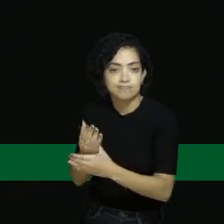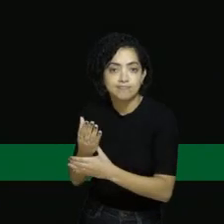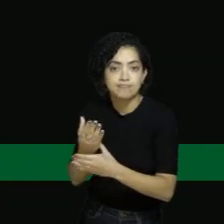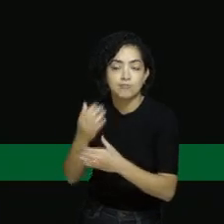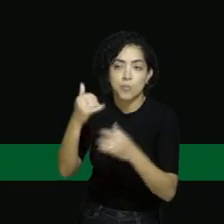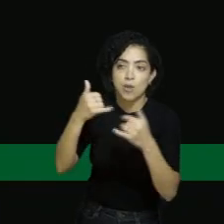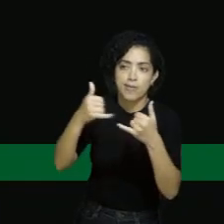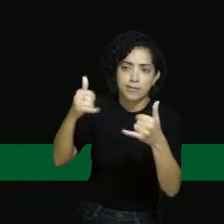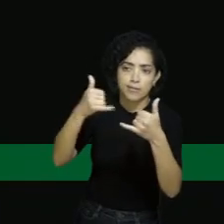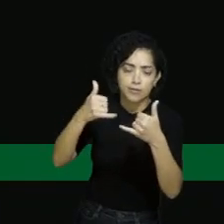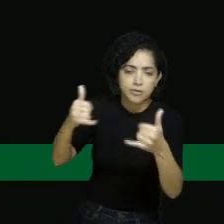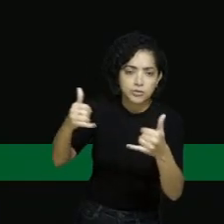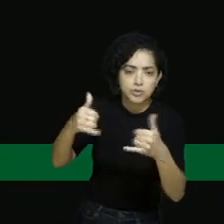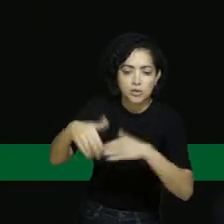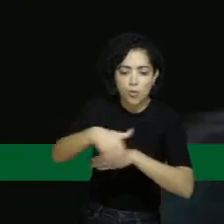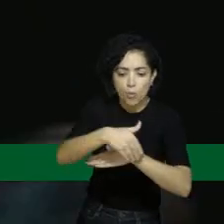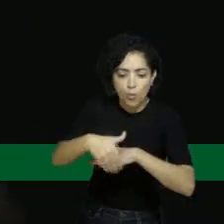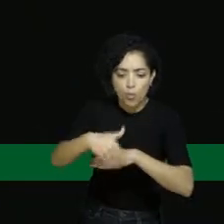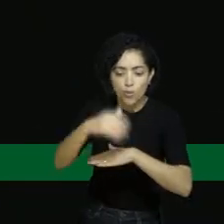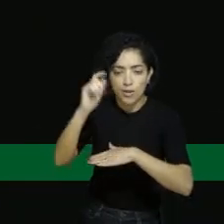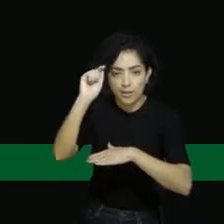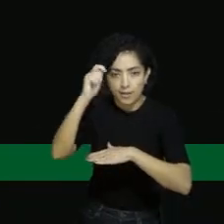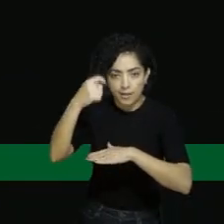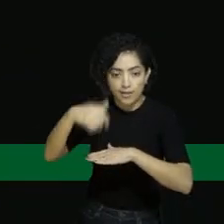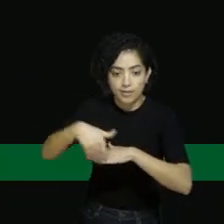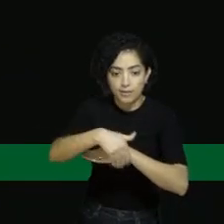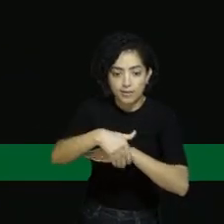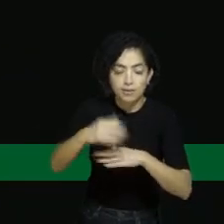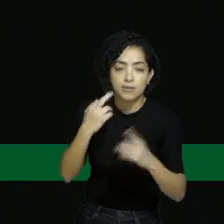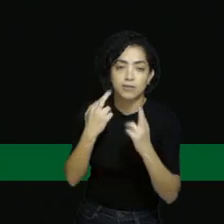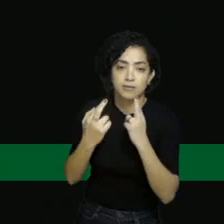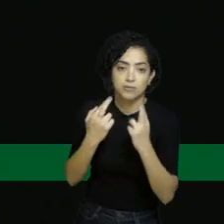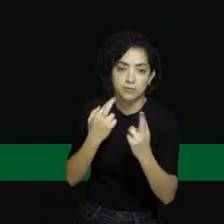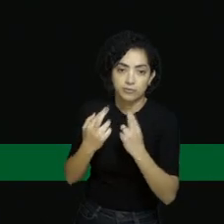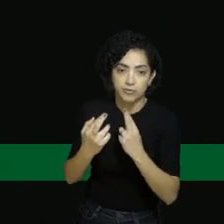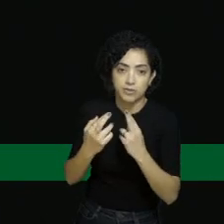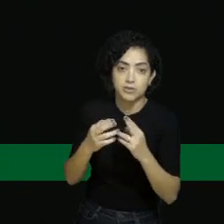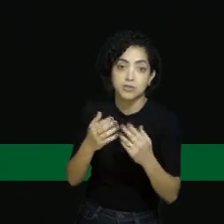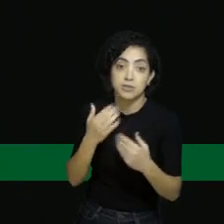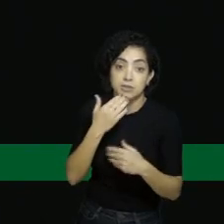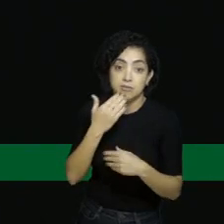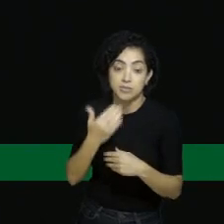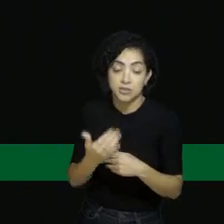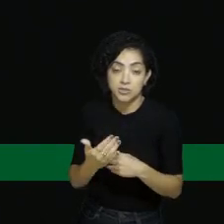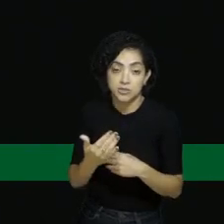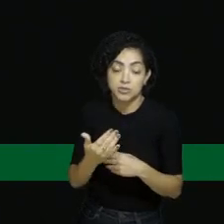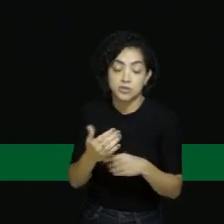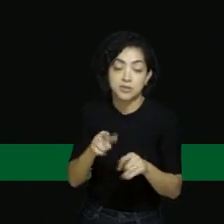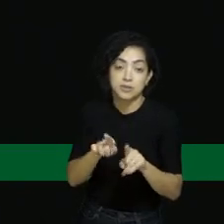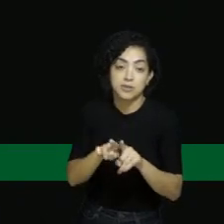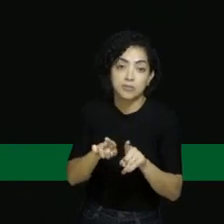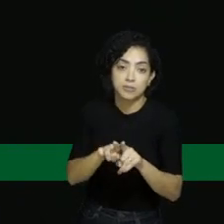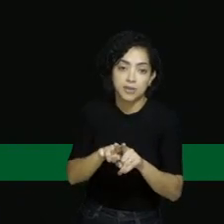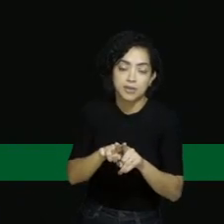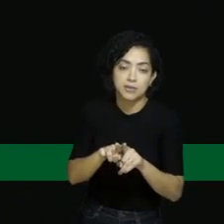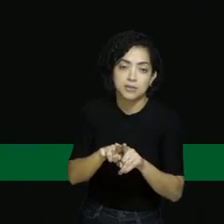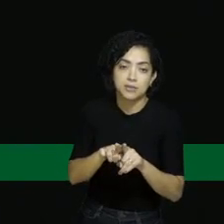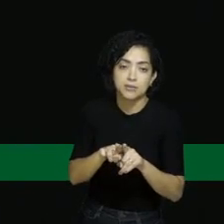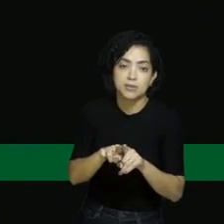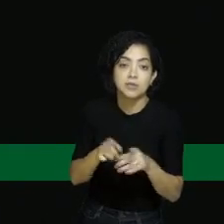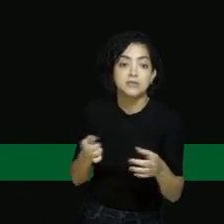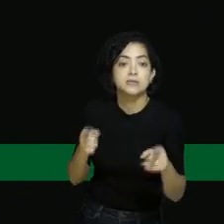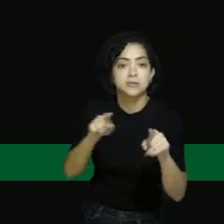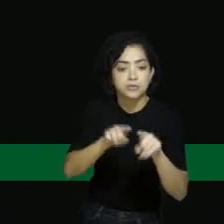energia, rodovias, e não esquecer de pedir aos parlamentares que estejam